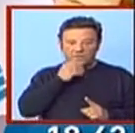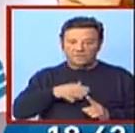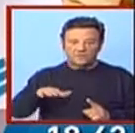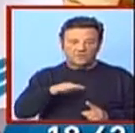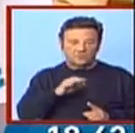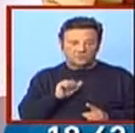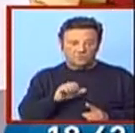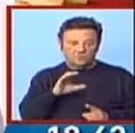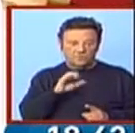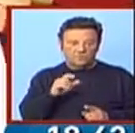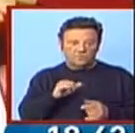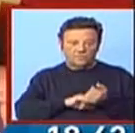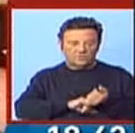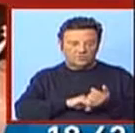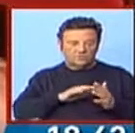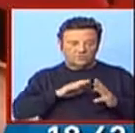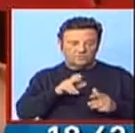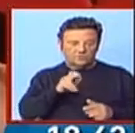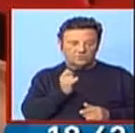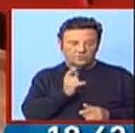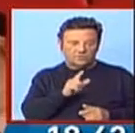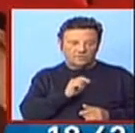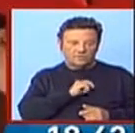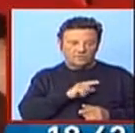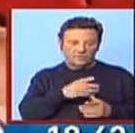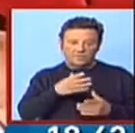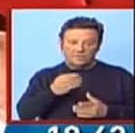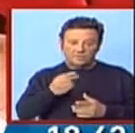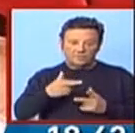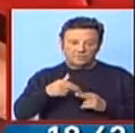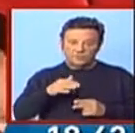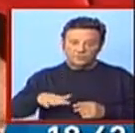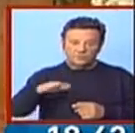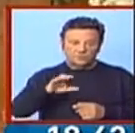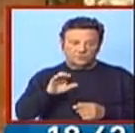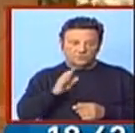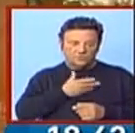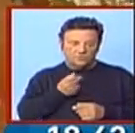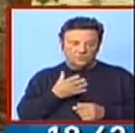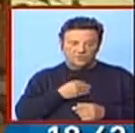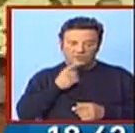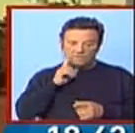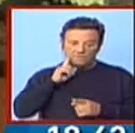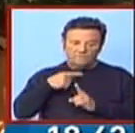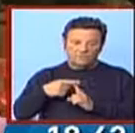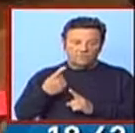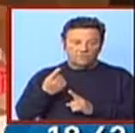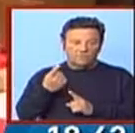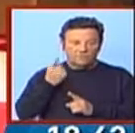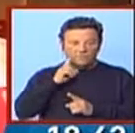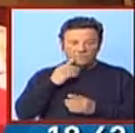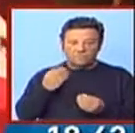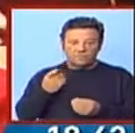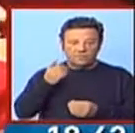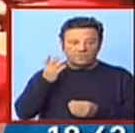como Associação de Desenvolvimento Regional que é, para 10 municípios do Douro Superior, pretende assim valorizar um património que vem